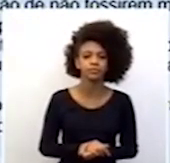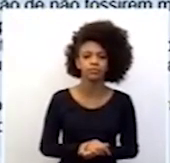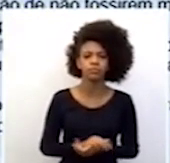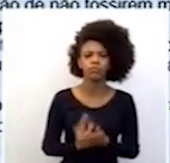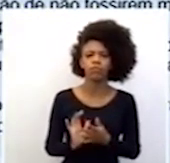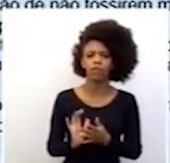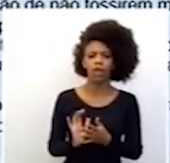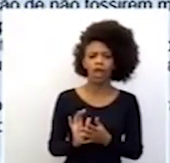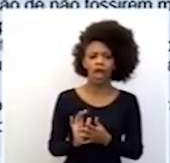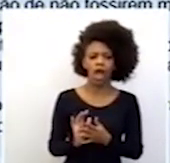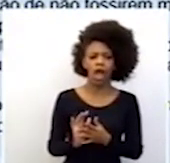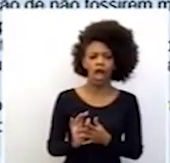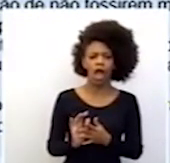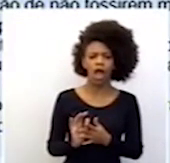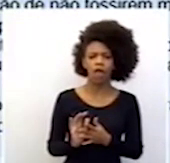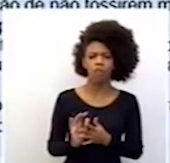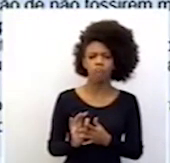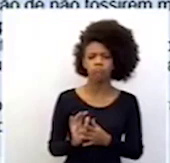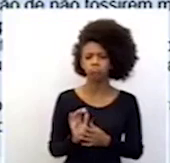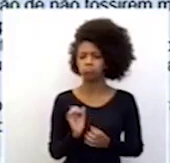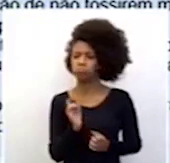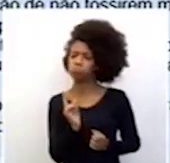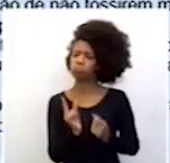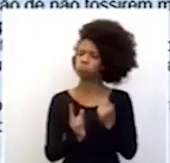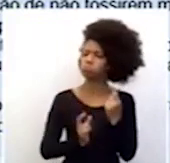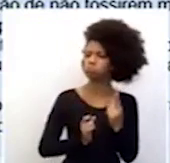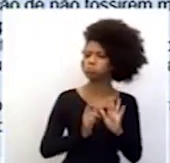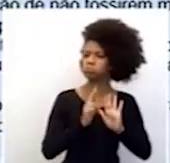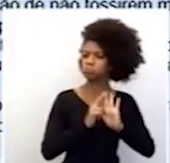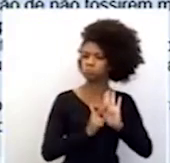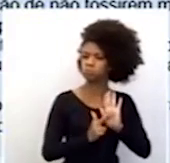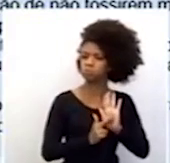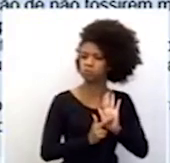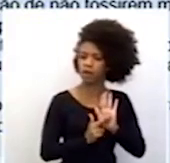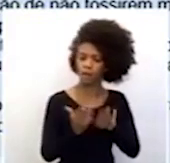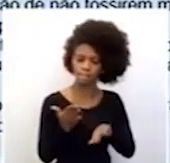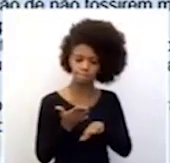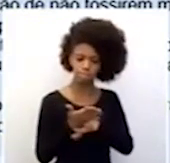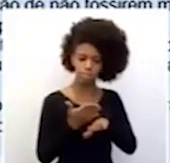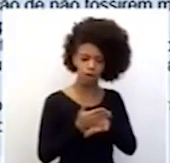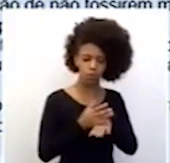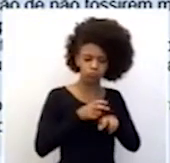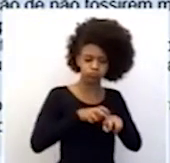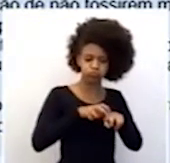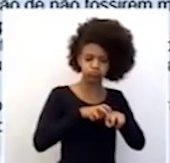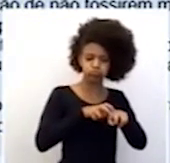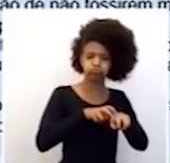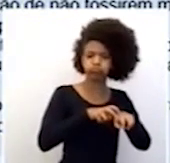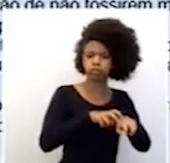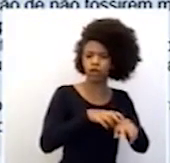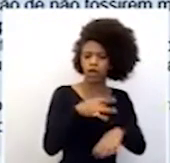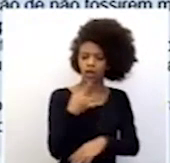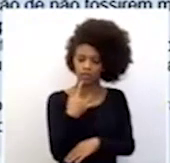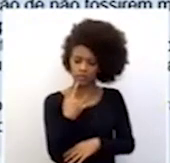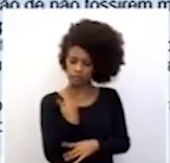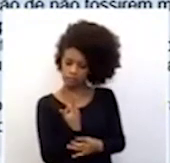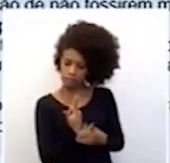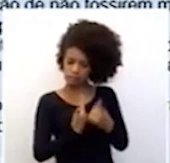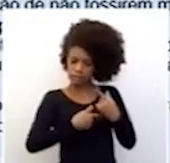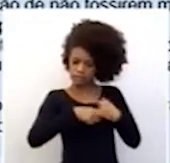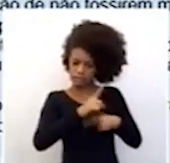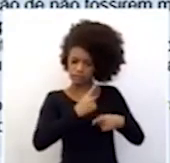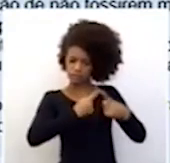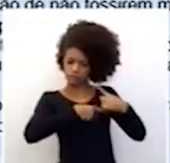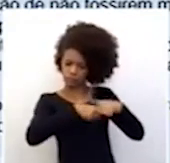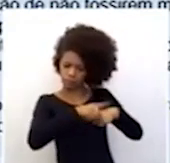Ocorreu-me compor umas certas regras para uso dos que frequentam bondes. O desenvolvimento que tem tido entre nós esse